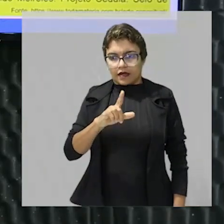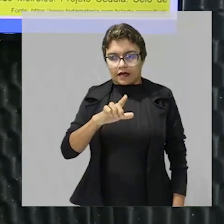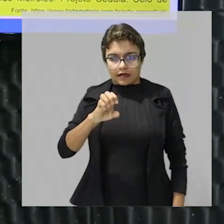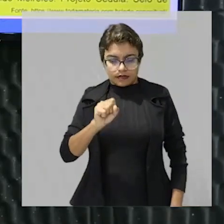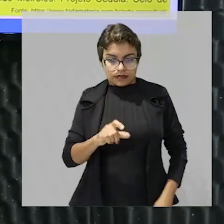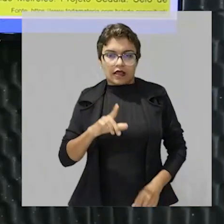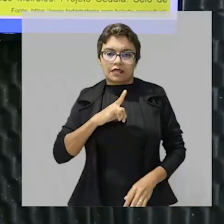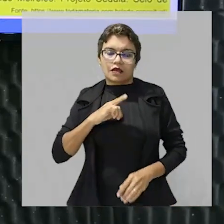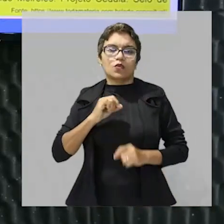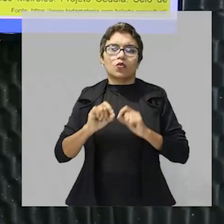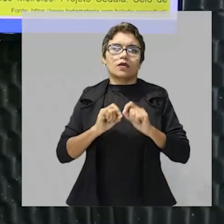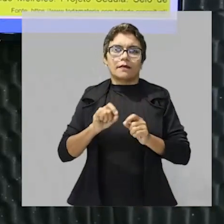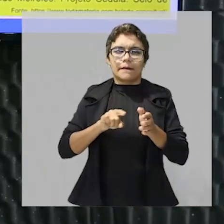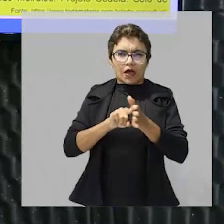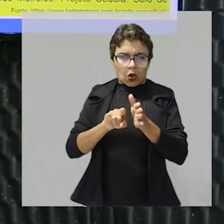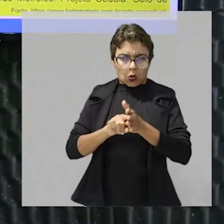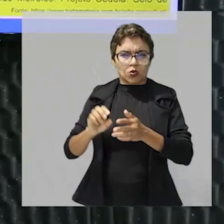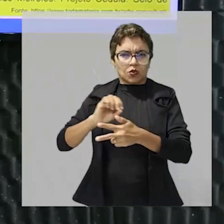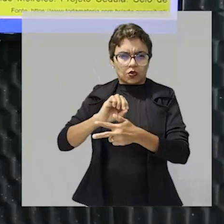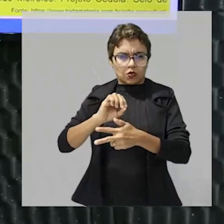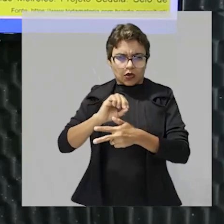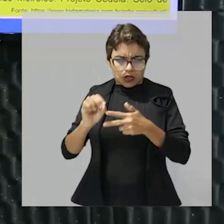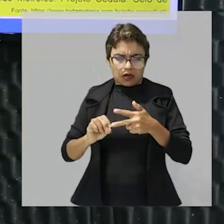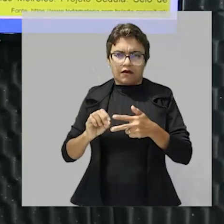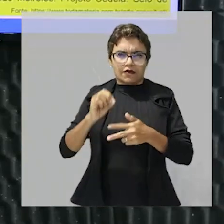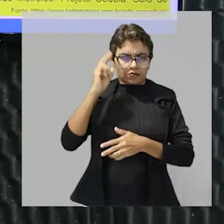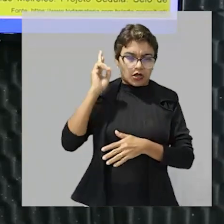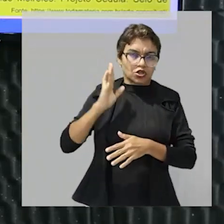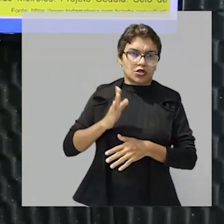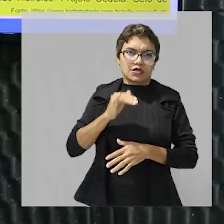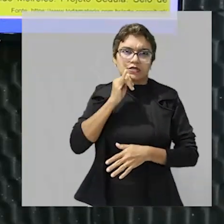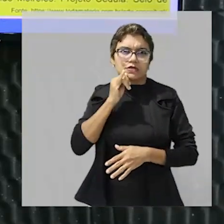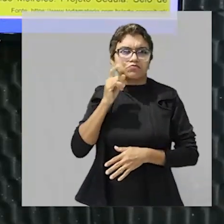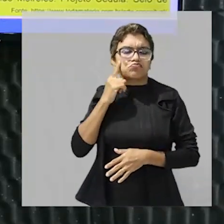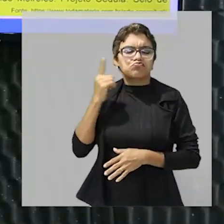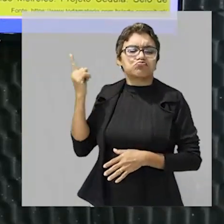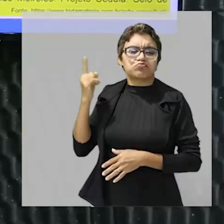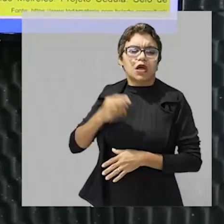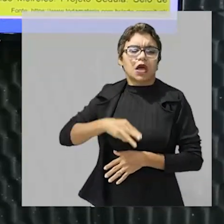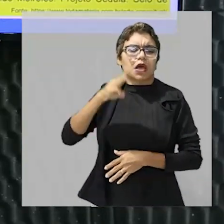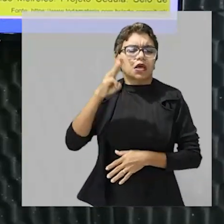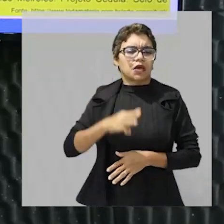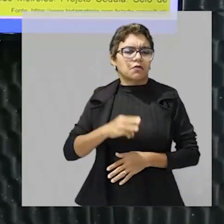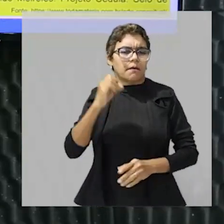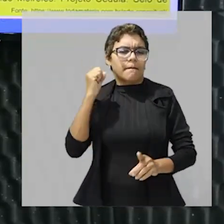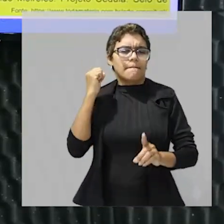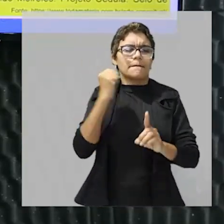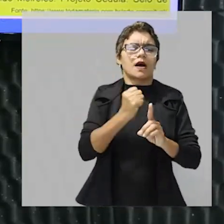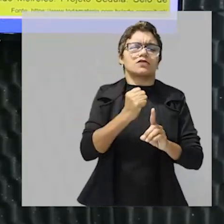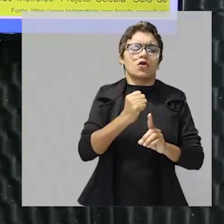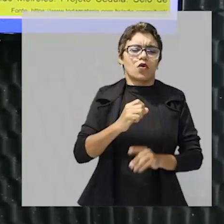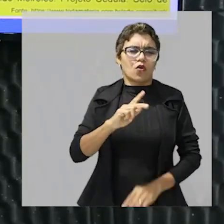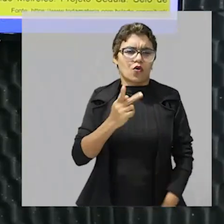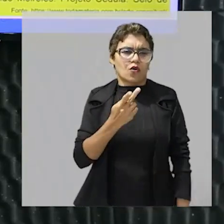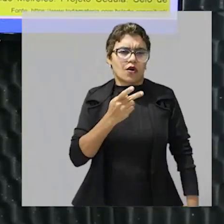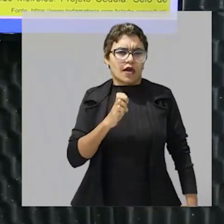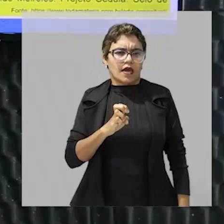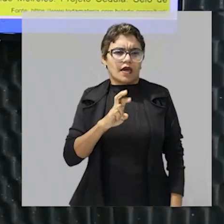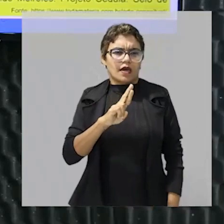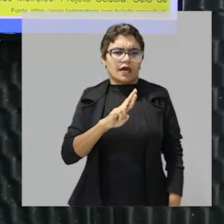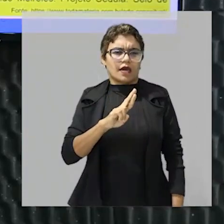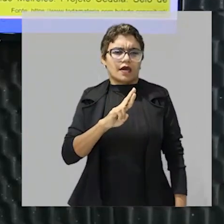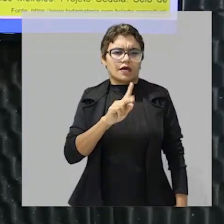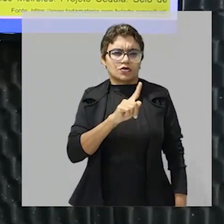bota o seguinte: quem matou Herzog? Quem matou Herzog? Professor, quem é Herzog? Ditadura militar,